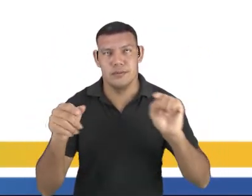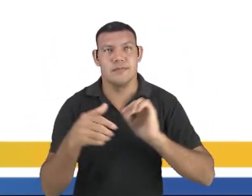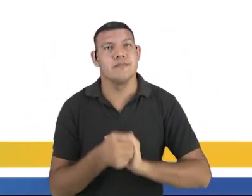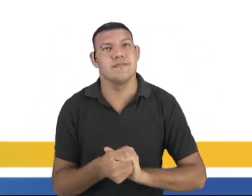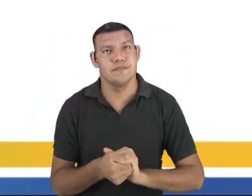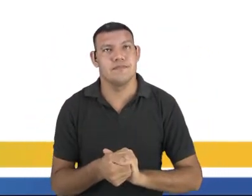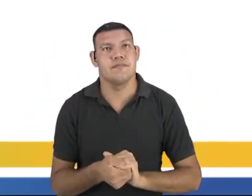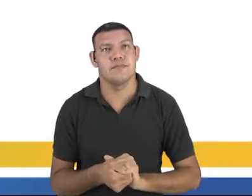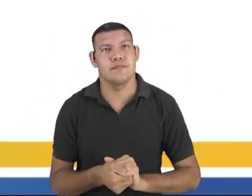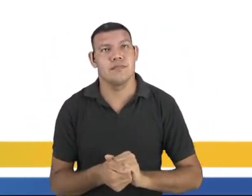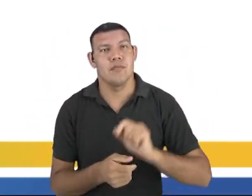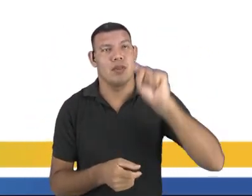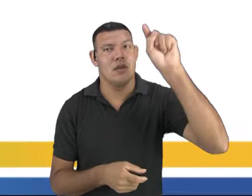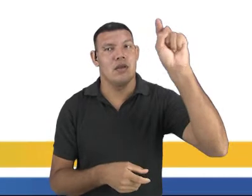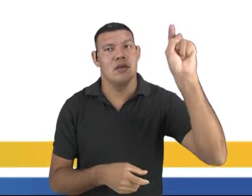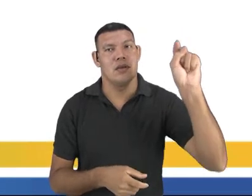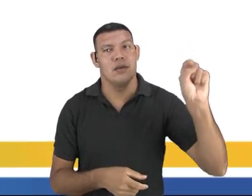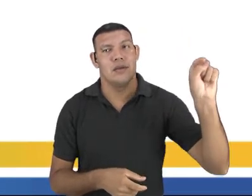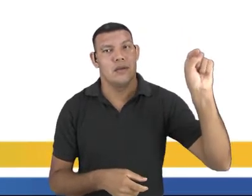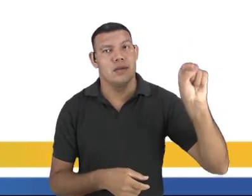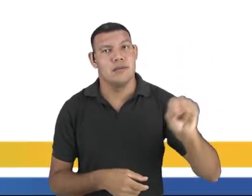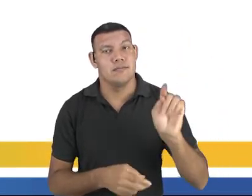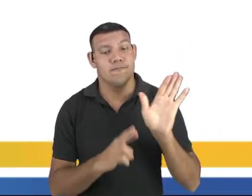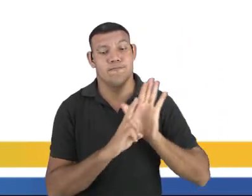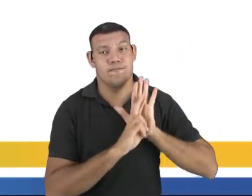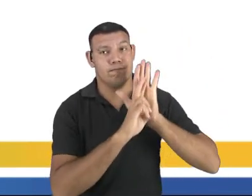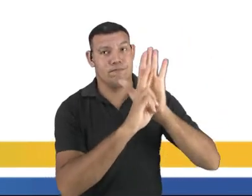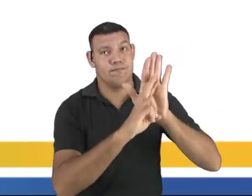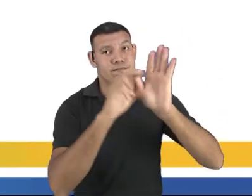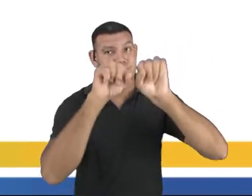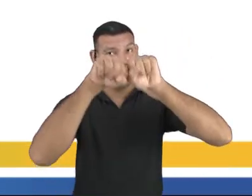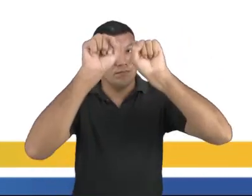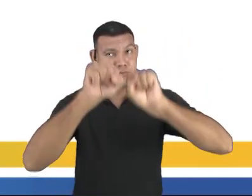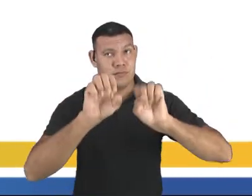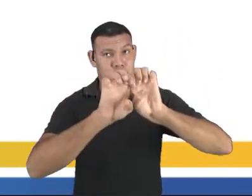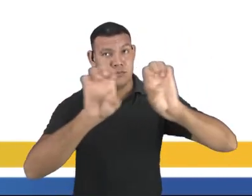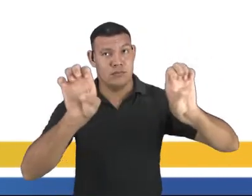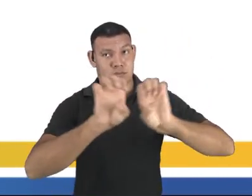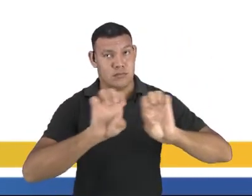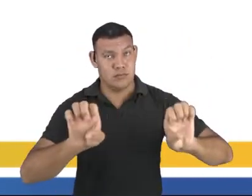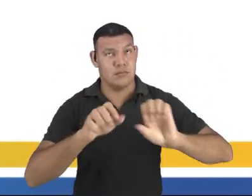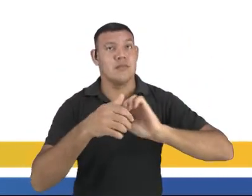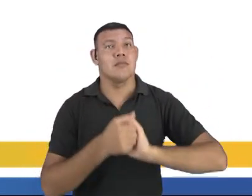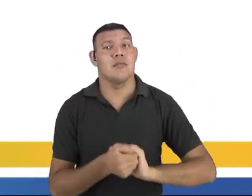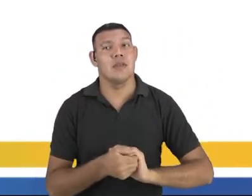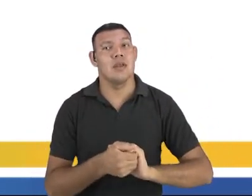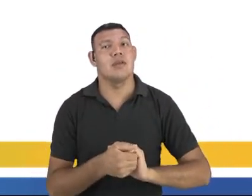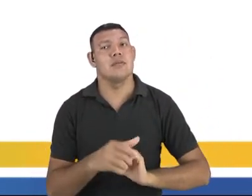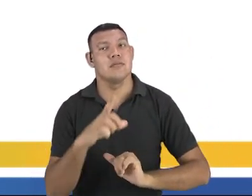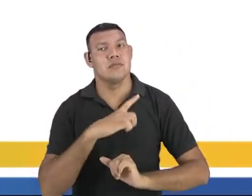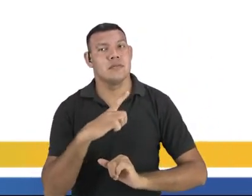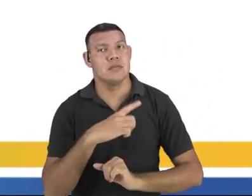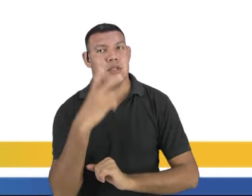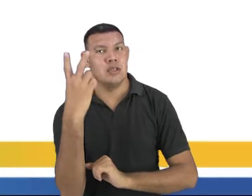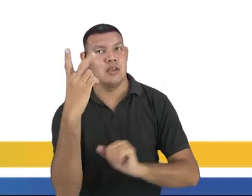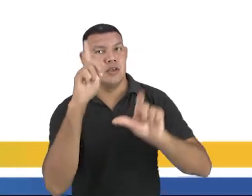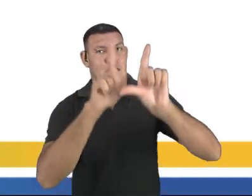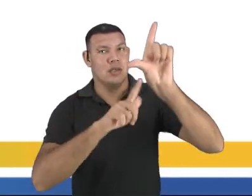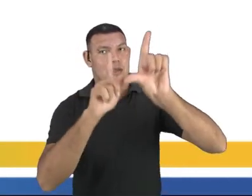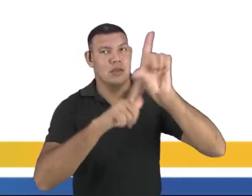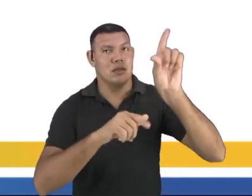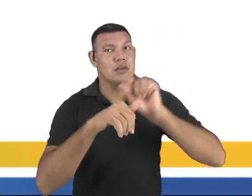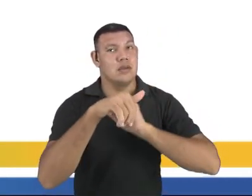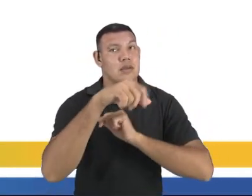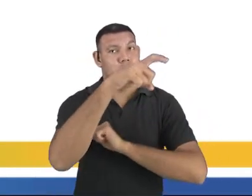esse símbolo aqui né para representar o meu sistema temos aqui as duas e col o ex Y